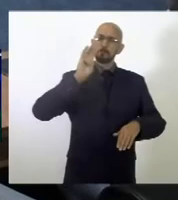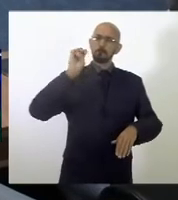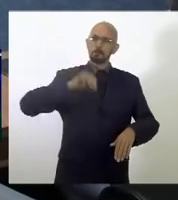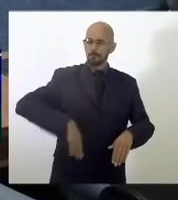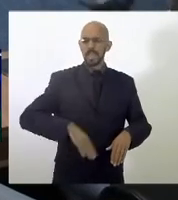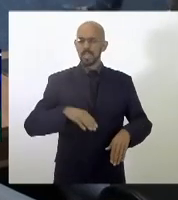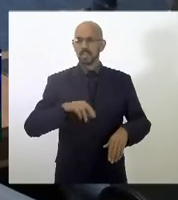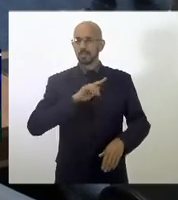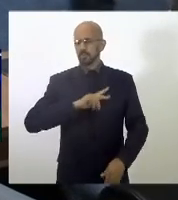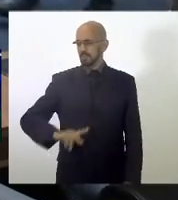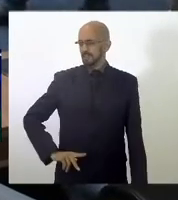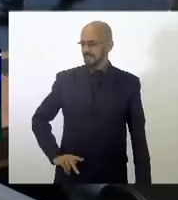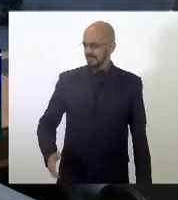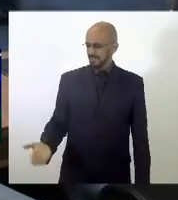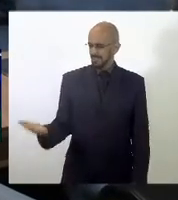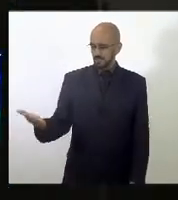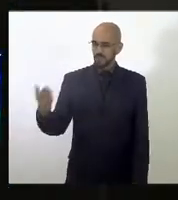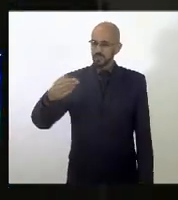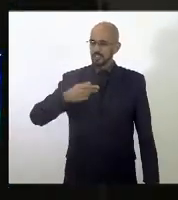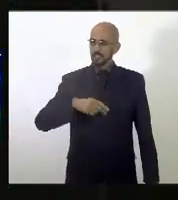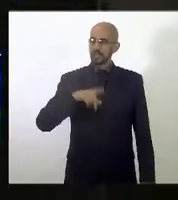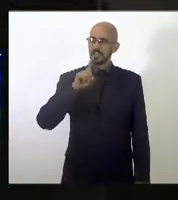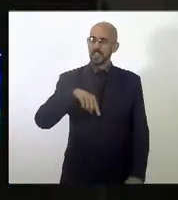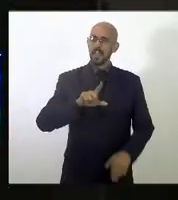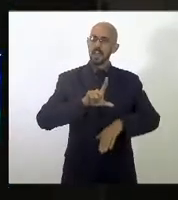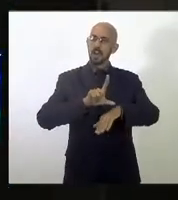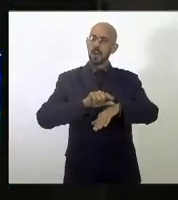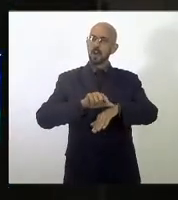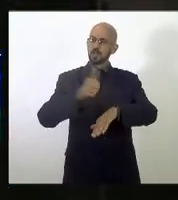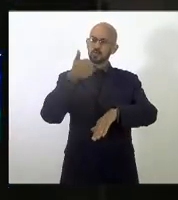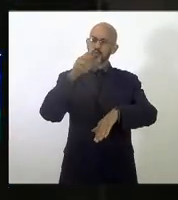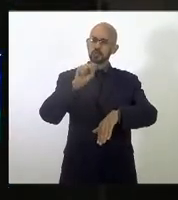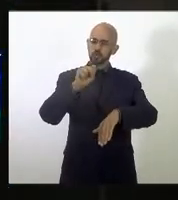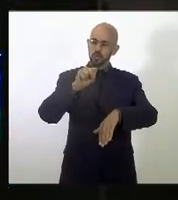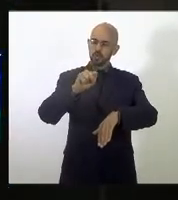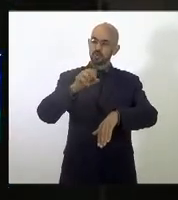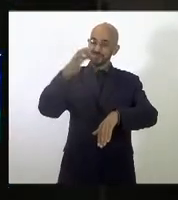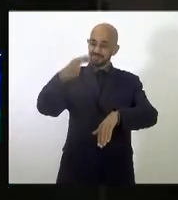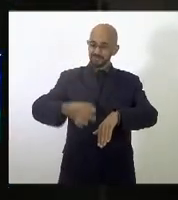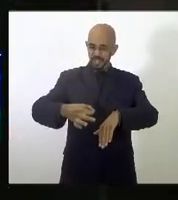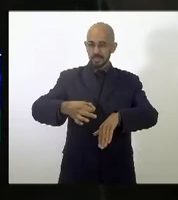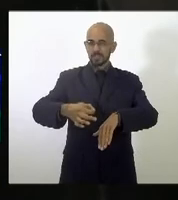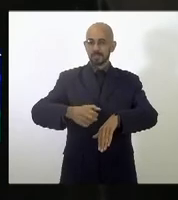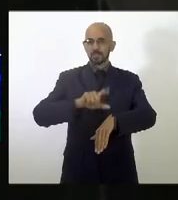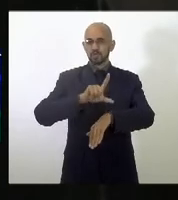presidente que são 18 horas em ponto. Lá